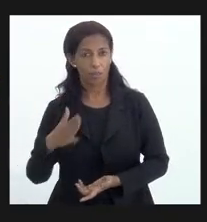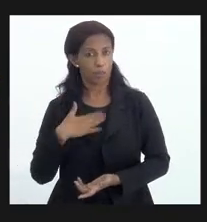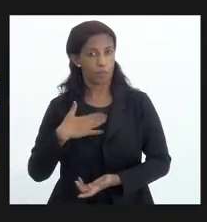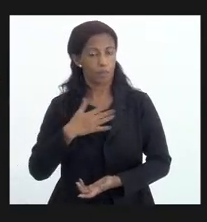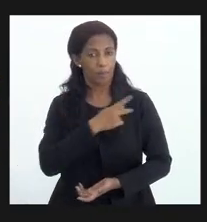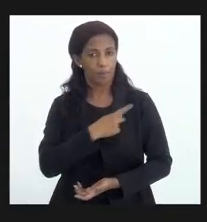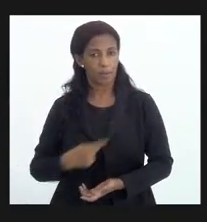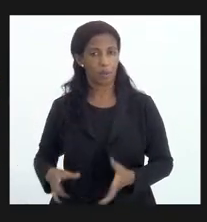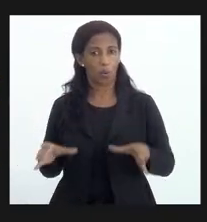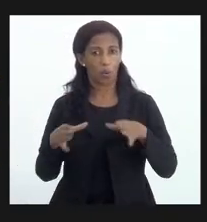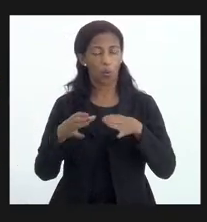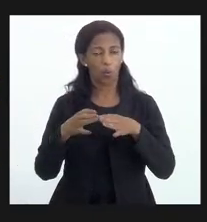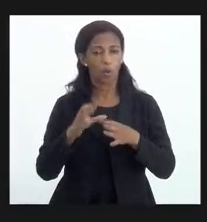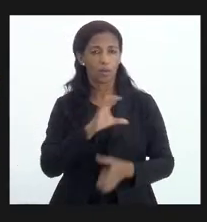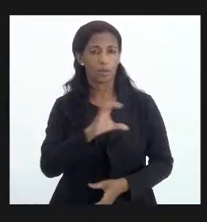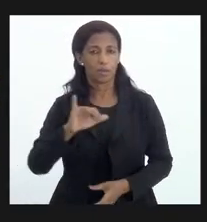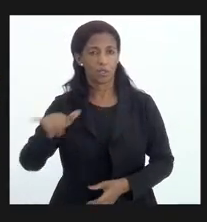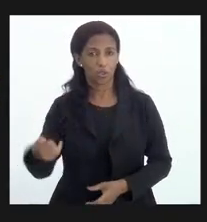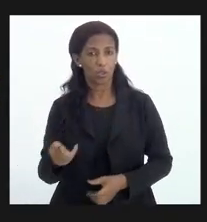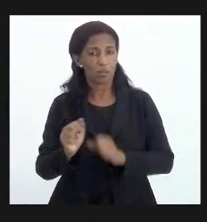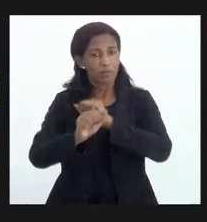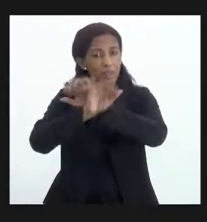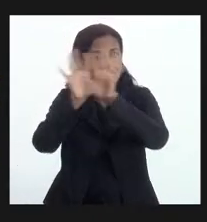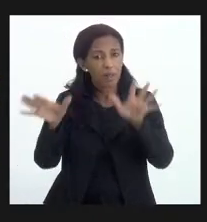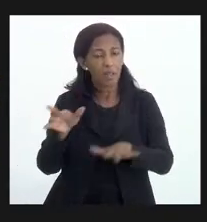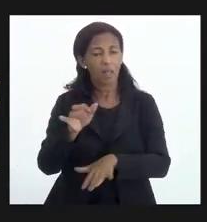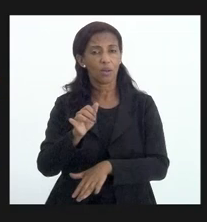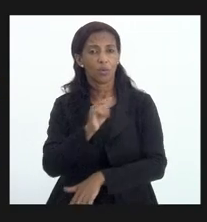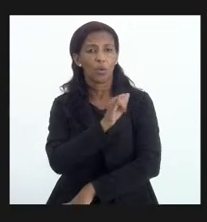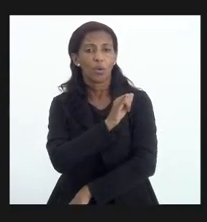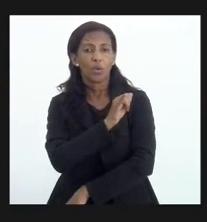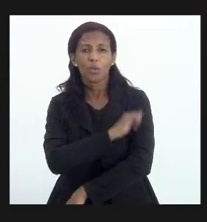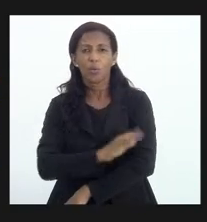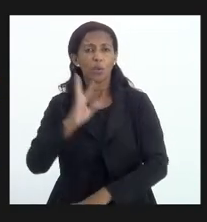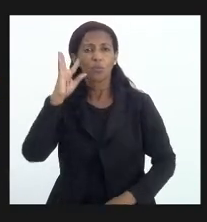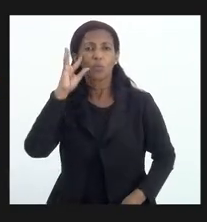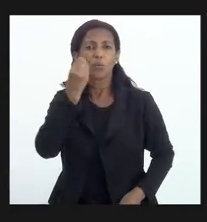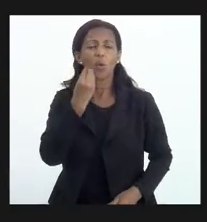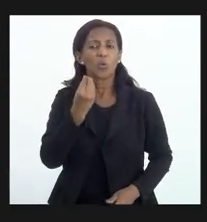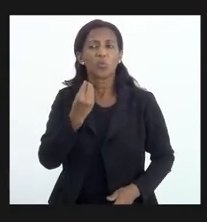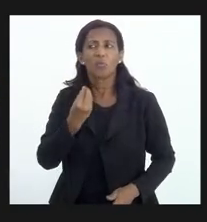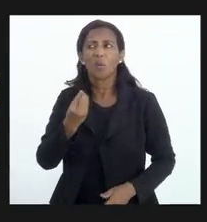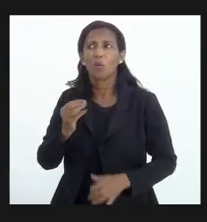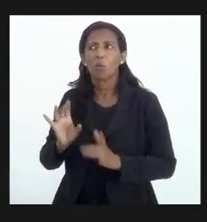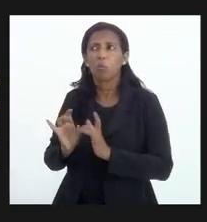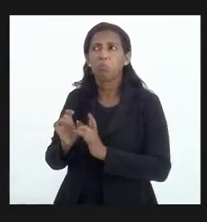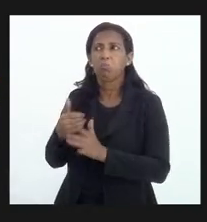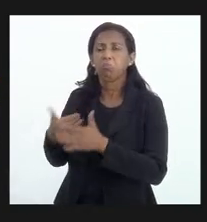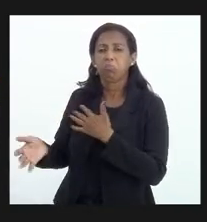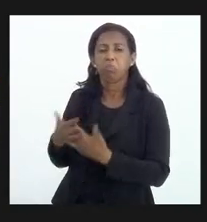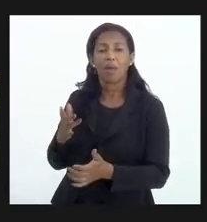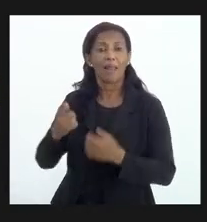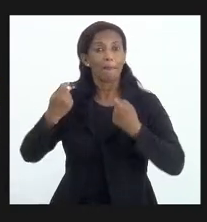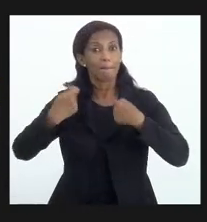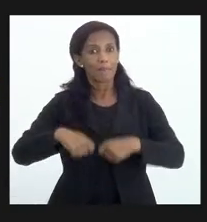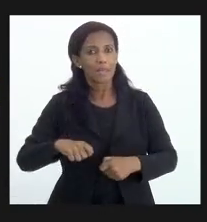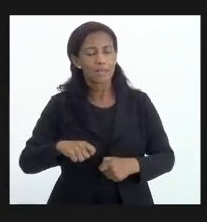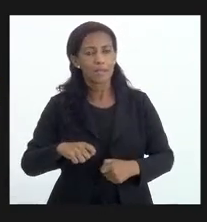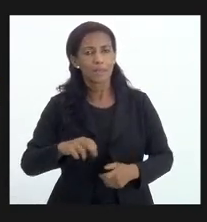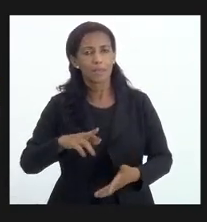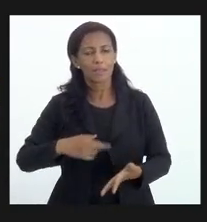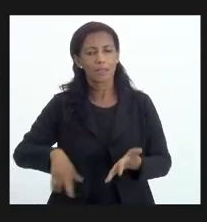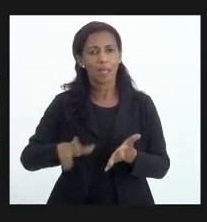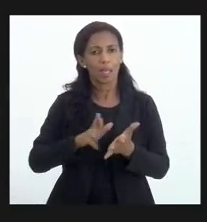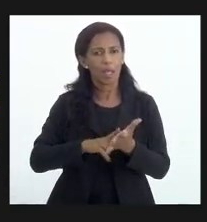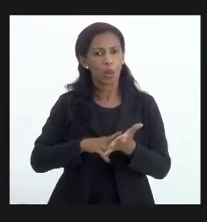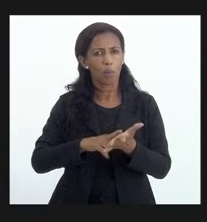Comissão de Constituição e Justiça, fica claro que o Rio de Janeiro não está tomando decisões a esmo. Ela precisa dessa recuperação fiscal, como